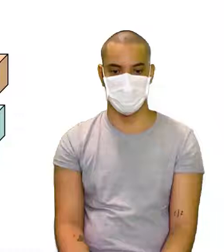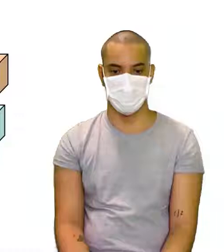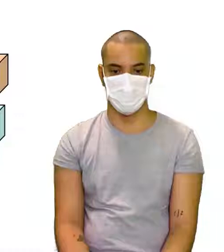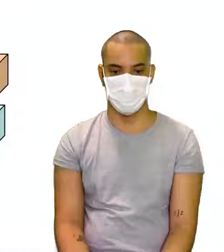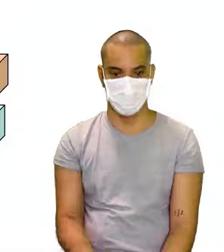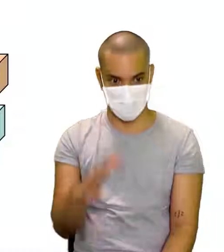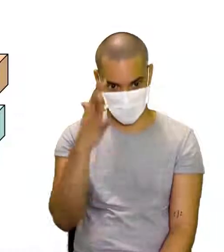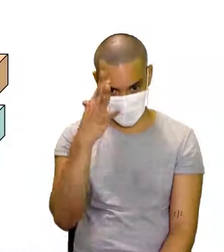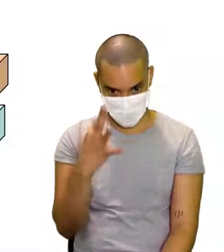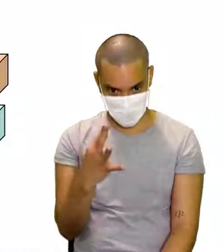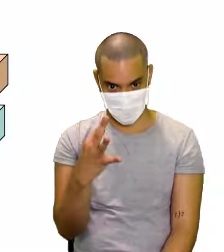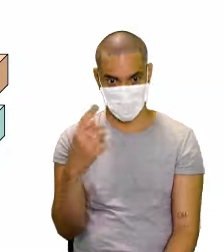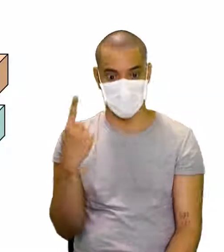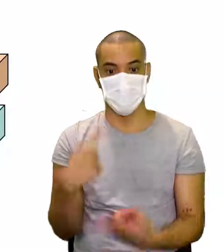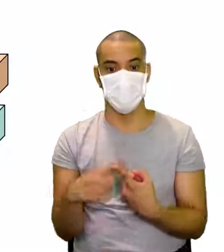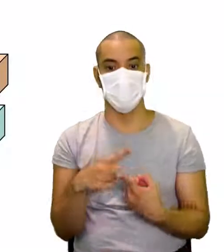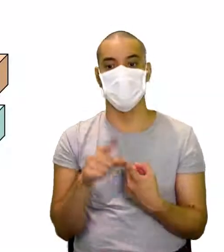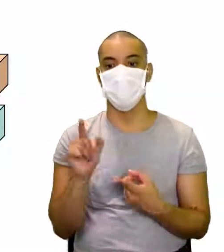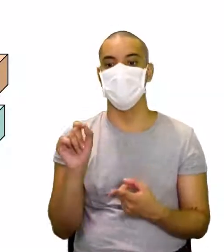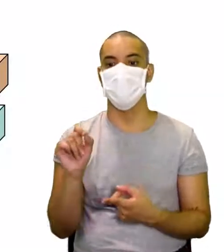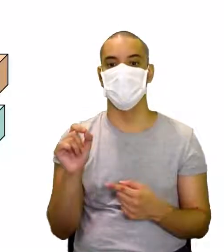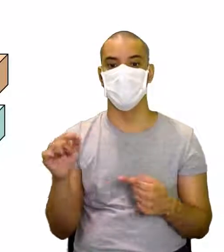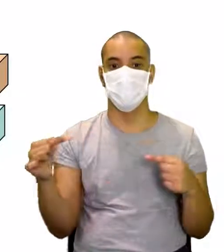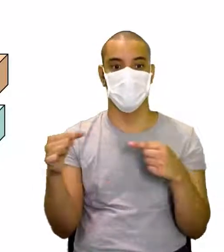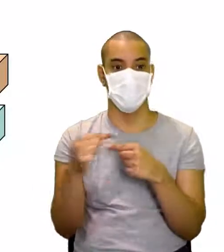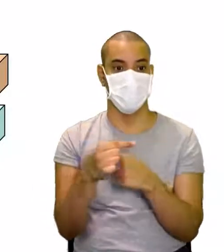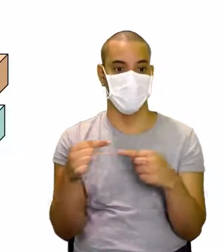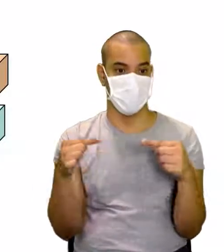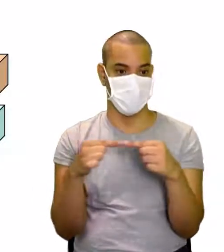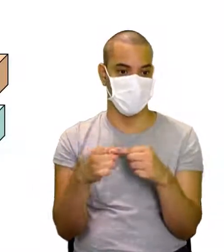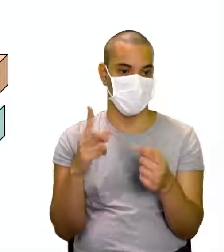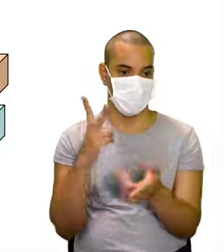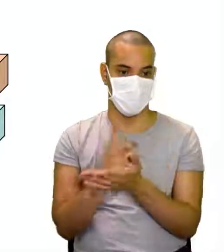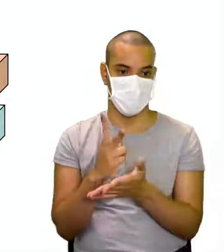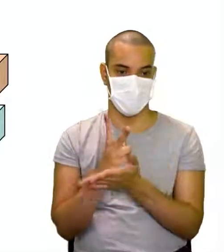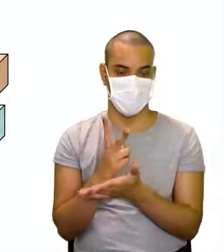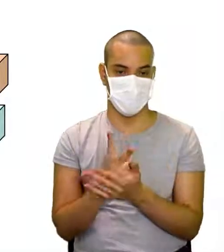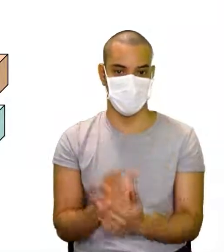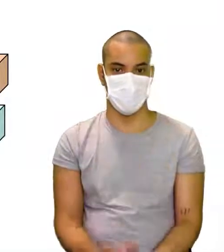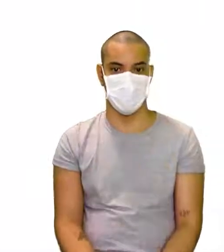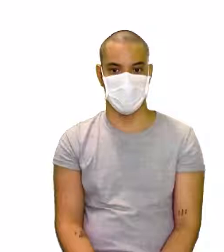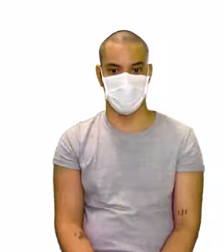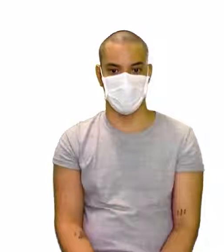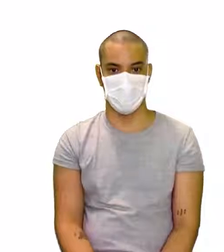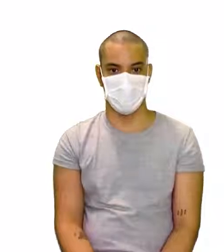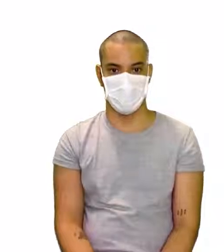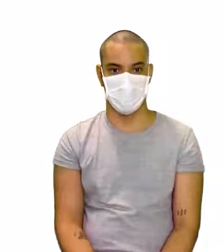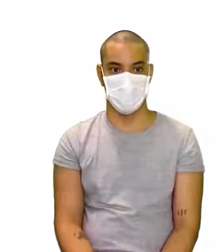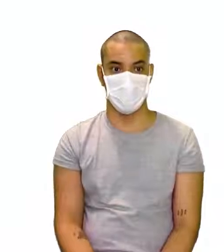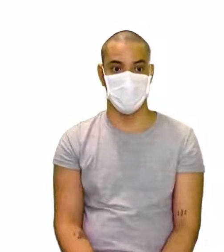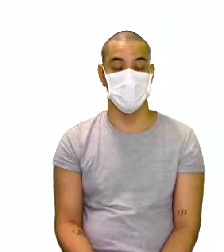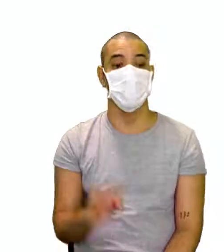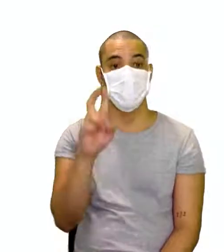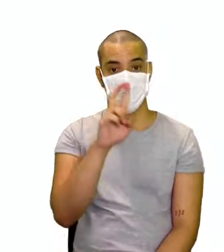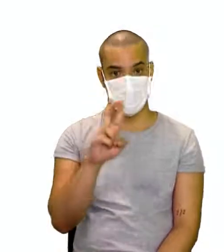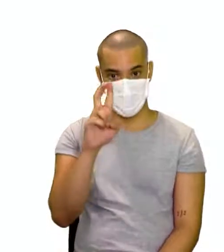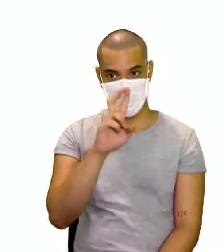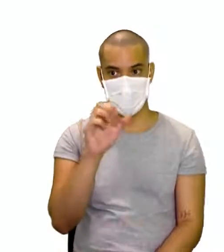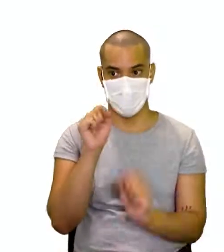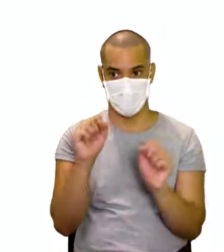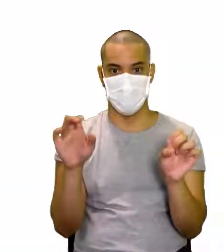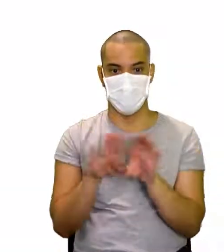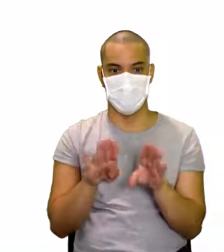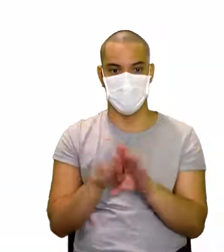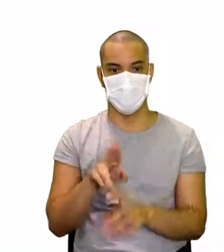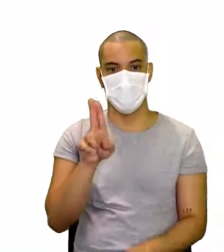Entendido isso? E isso é devido justamente aos polos, pessoal, do ímã. Observação que a gente pode trabalhar também aqui.